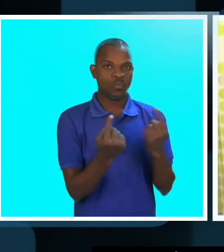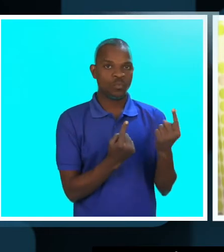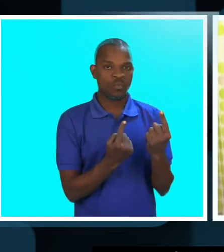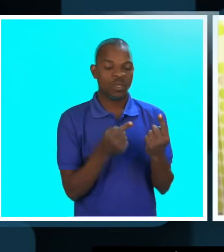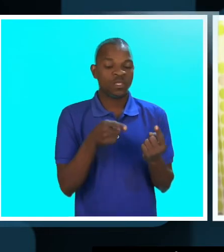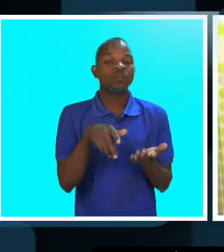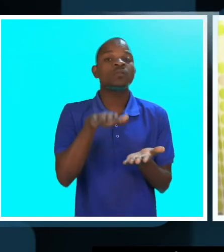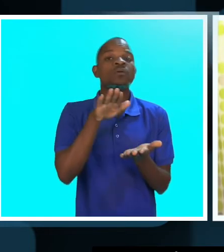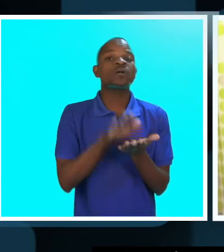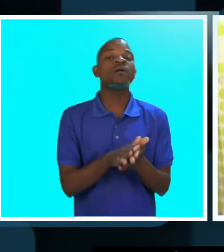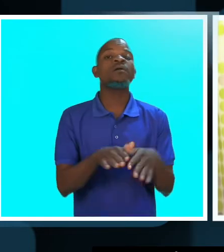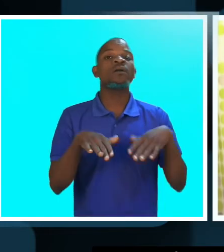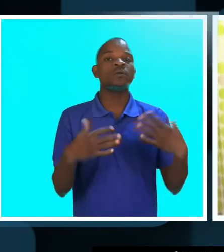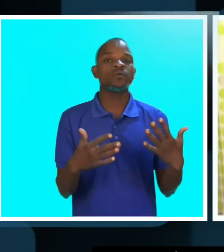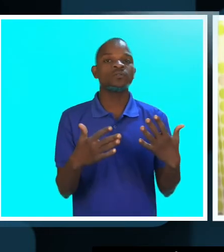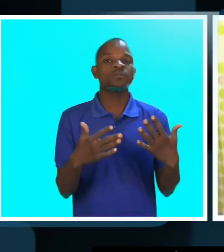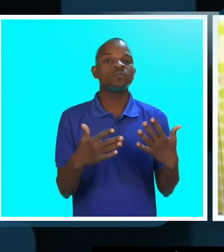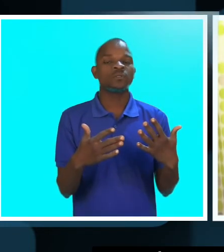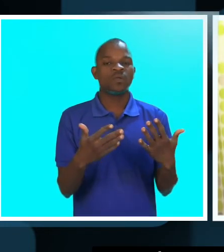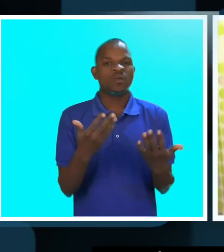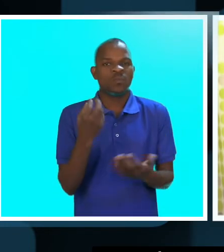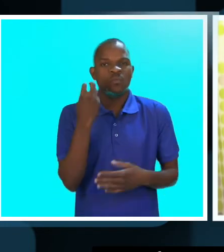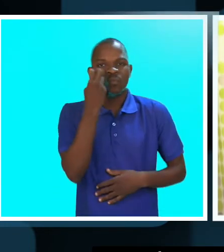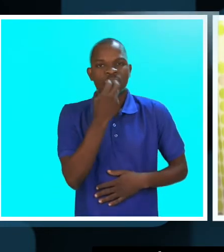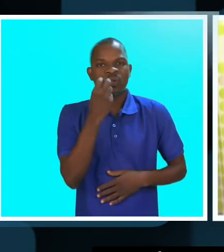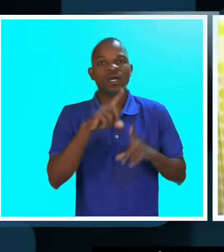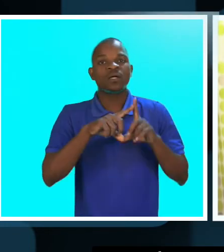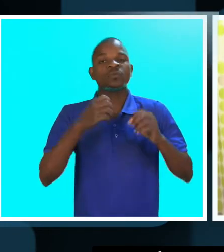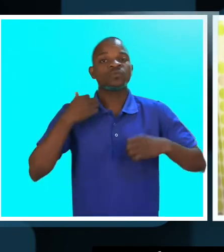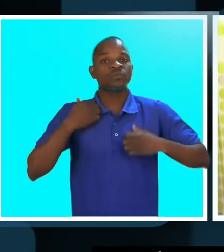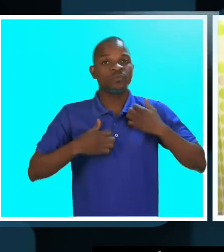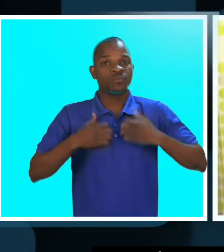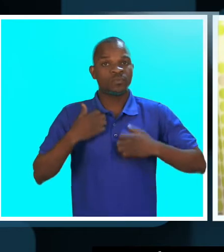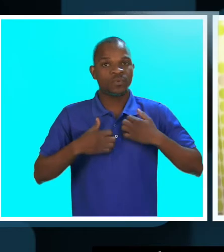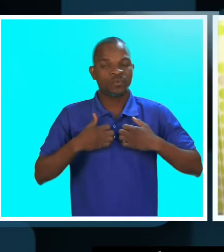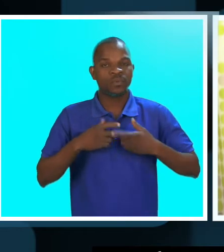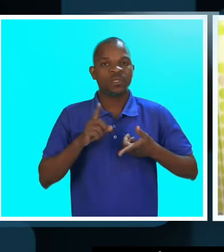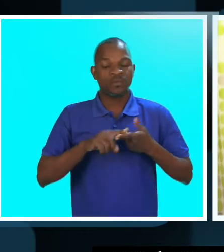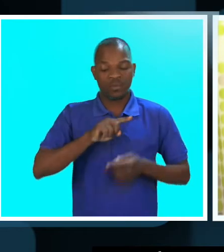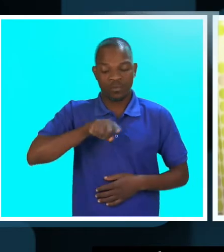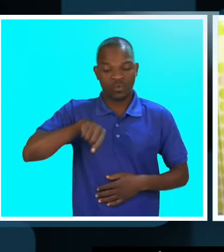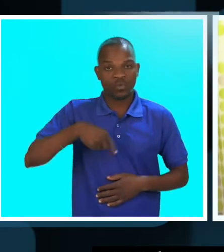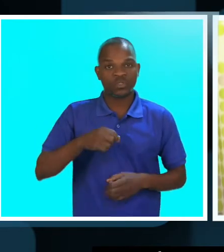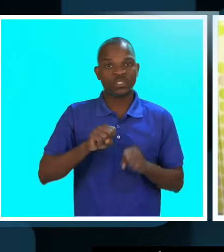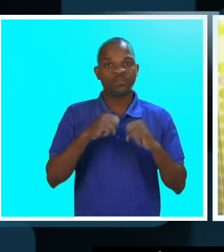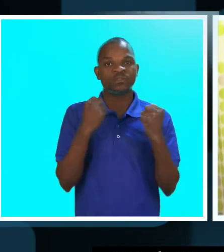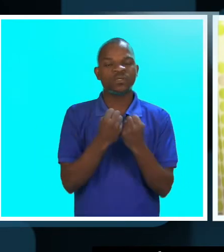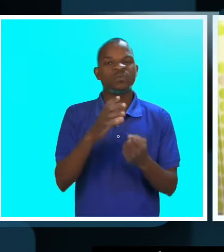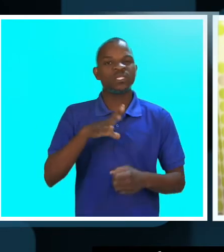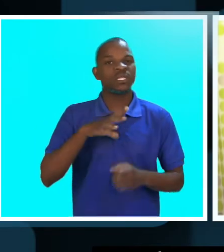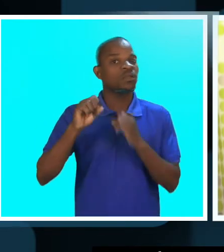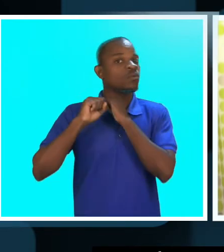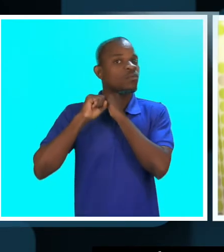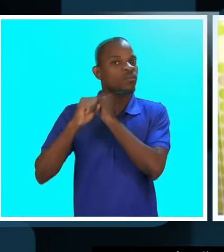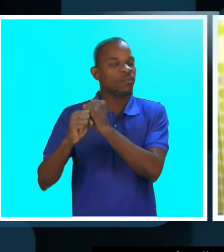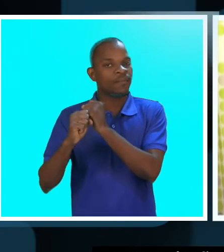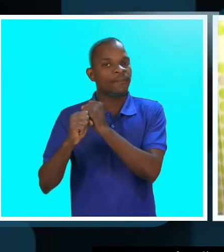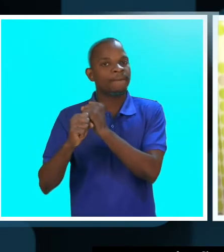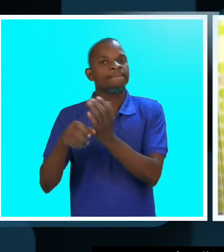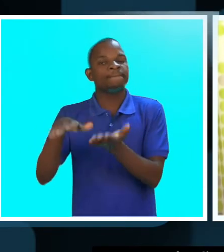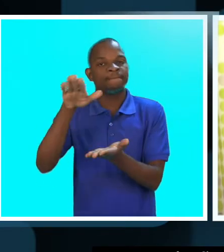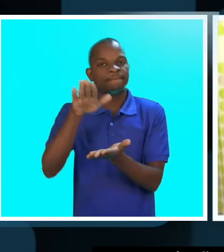deficiência que nós temos recebido, para frequentar qualquer que seja o curso, eles vêm à procura por uma necessidade.